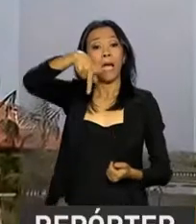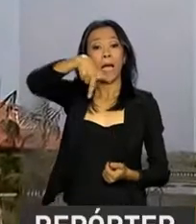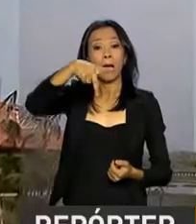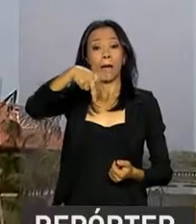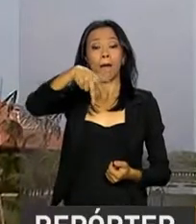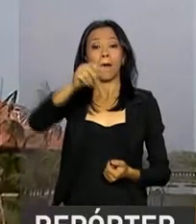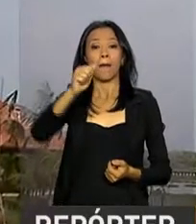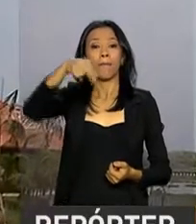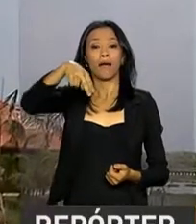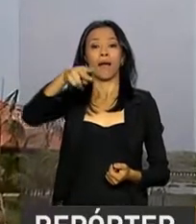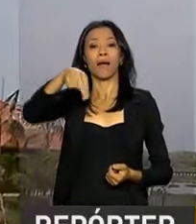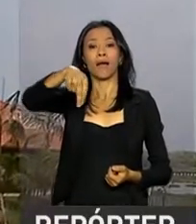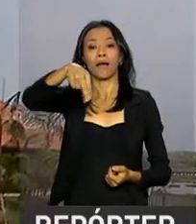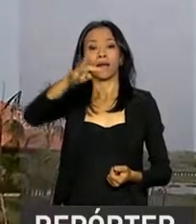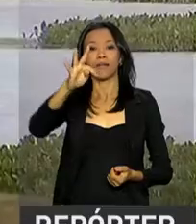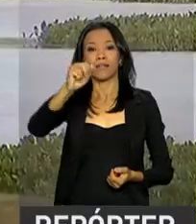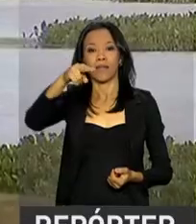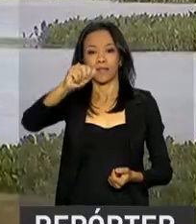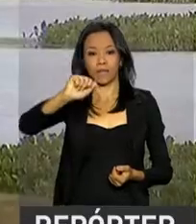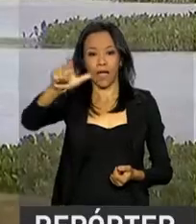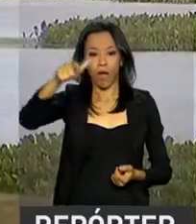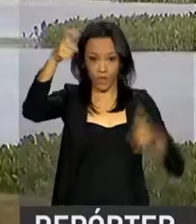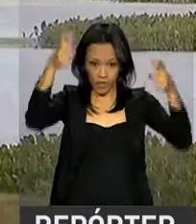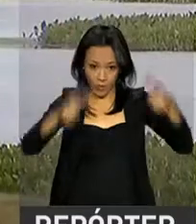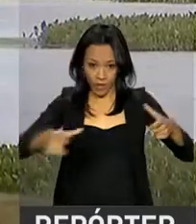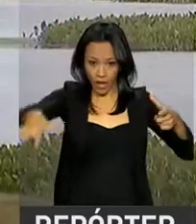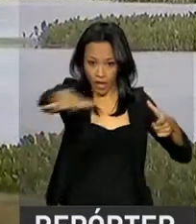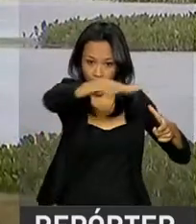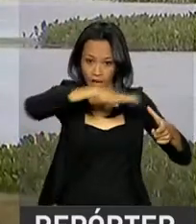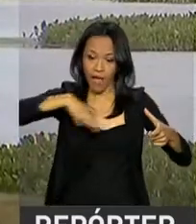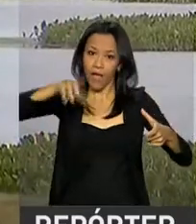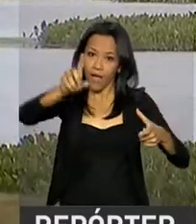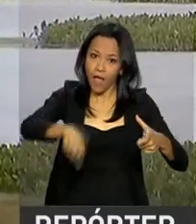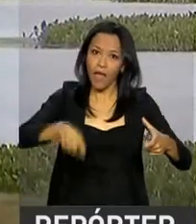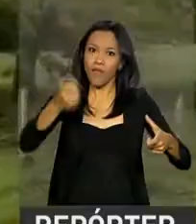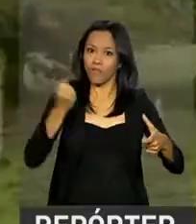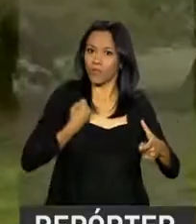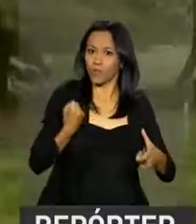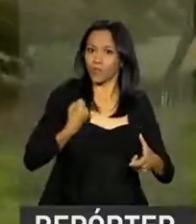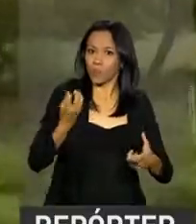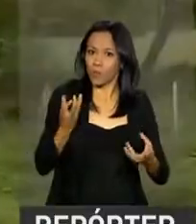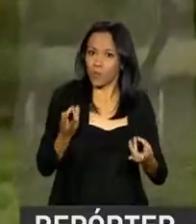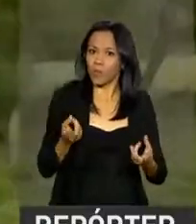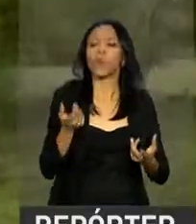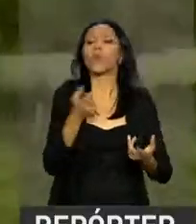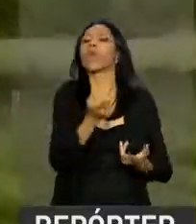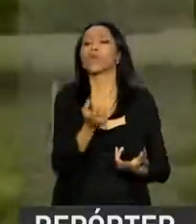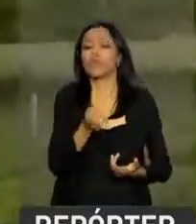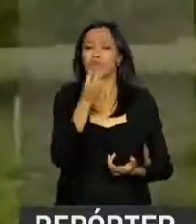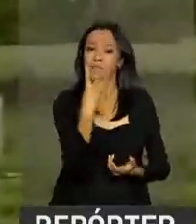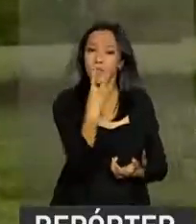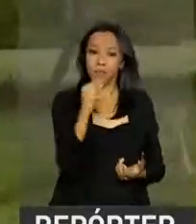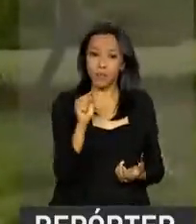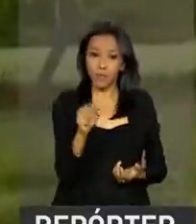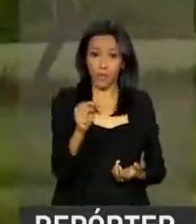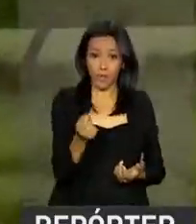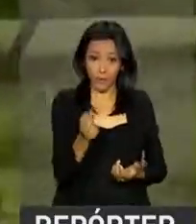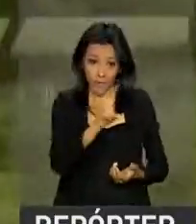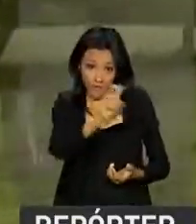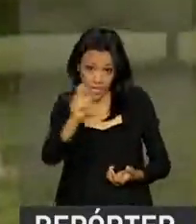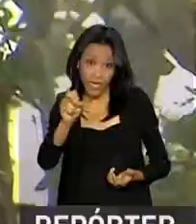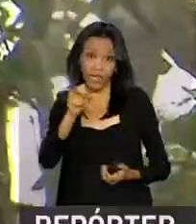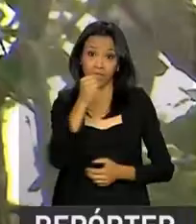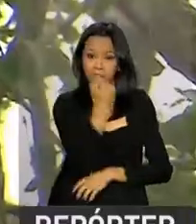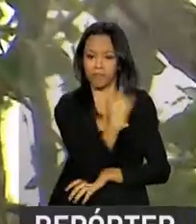ea riqueza dessa área alagada se reflete nos números aqui vivem 3.500 espécies de